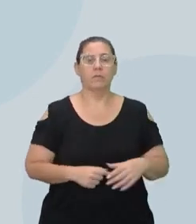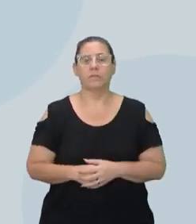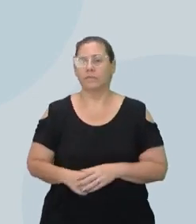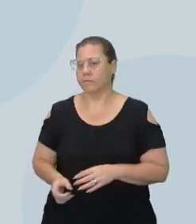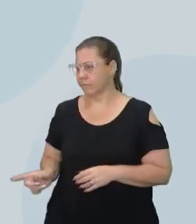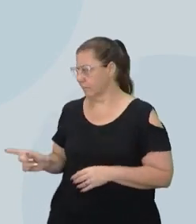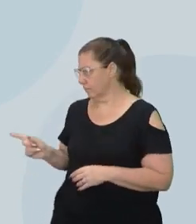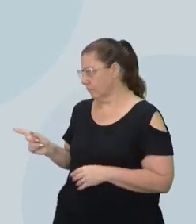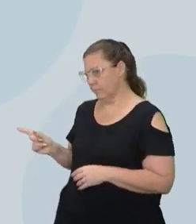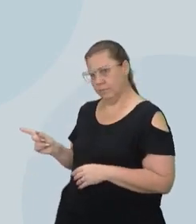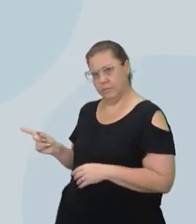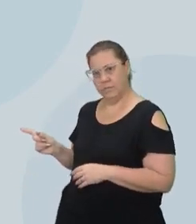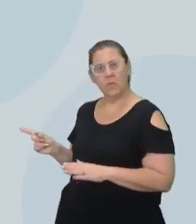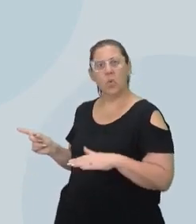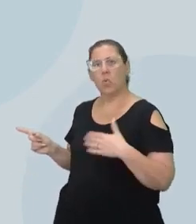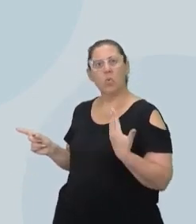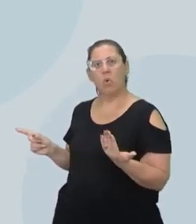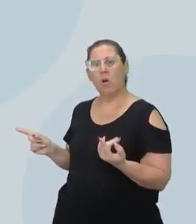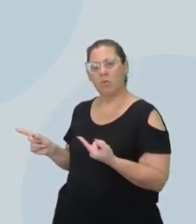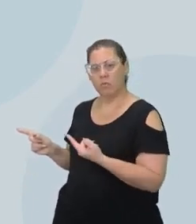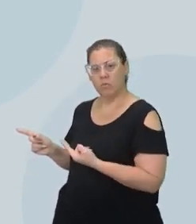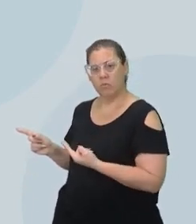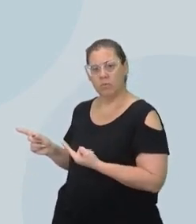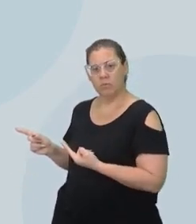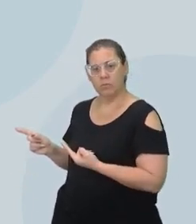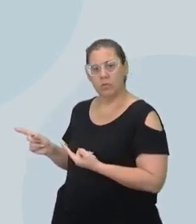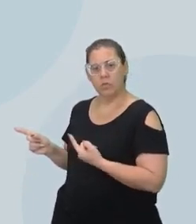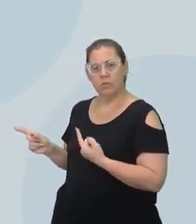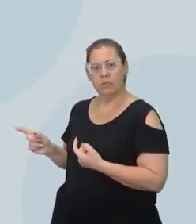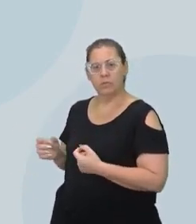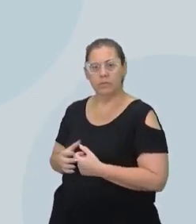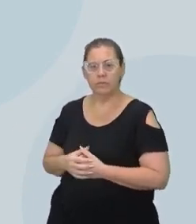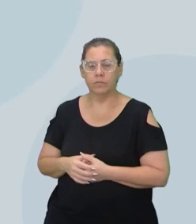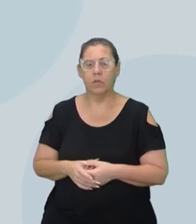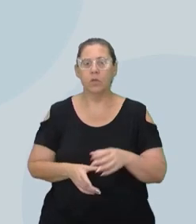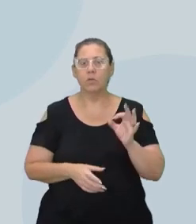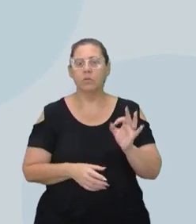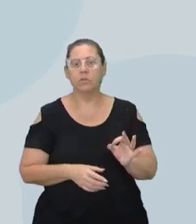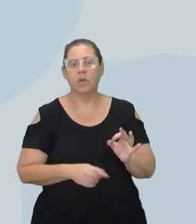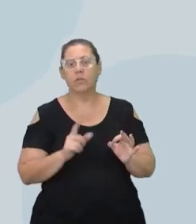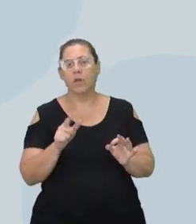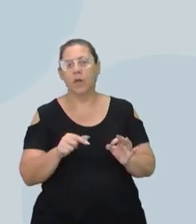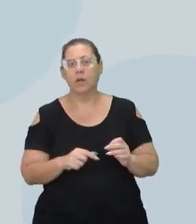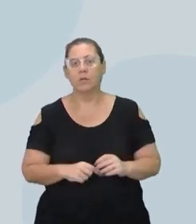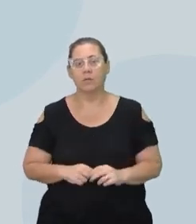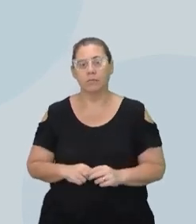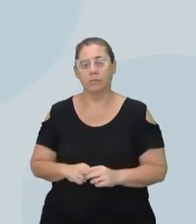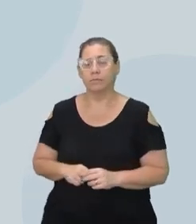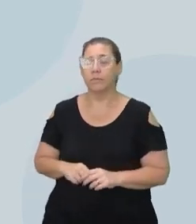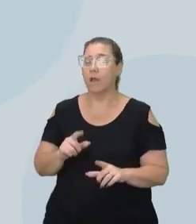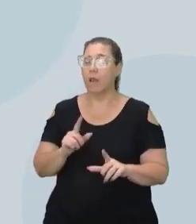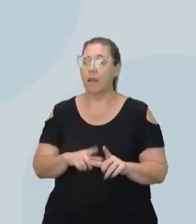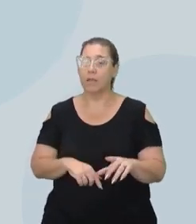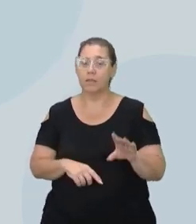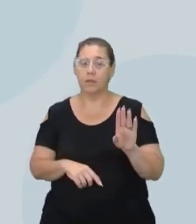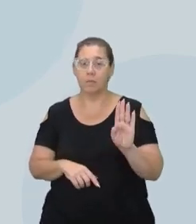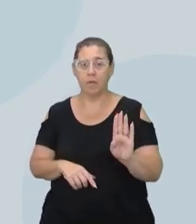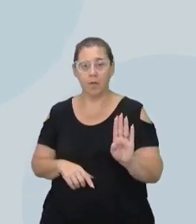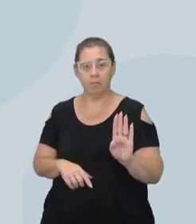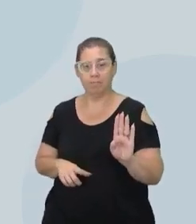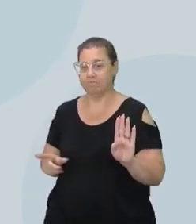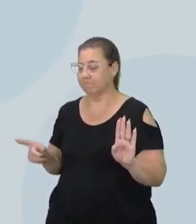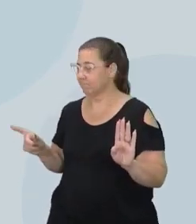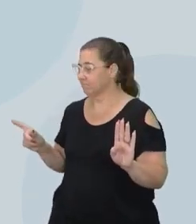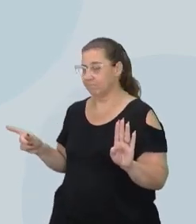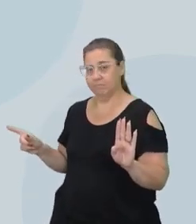2, π, 2π, 4π ou 8π. E a correta aí nesse caso é a alternativa B, né?